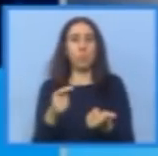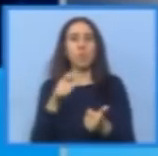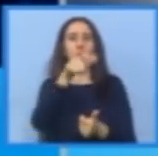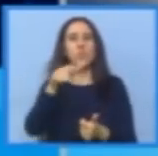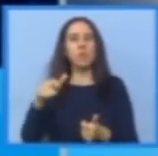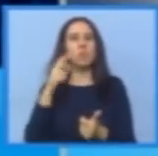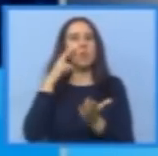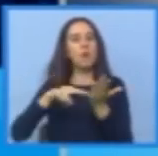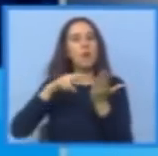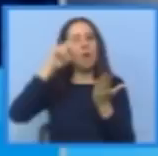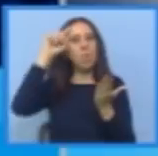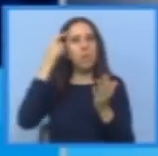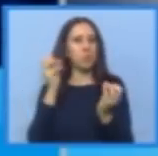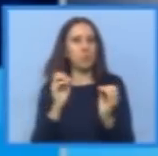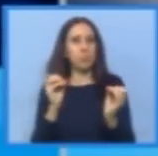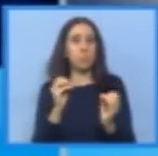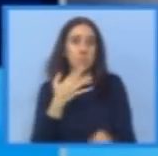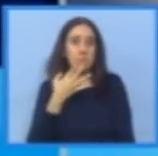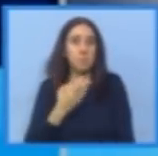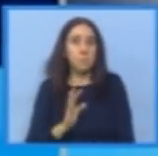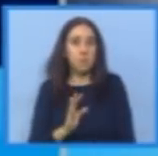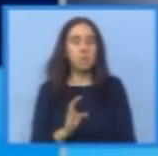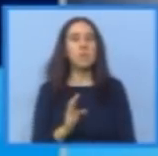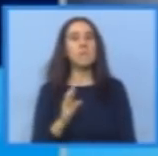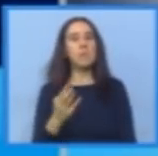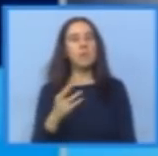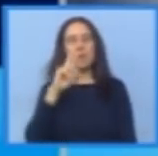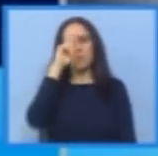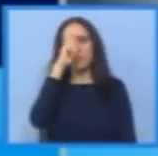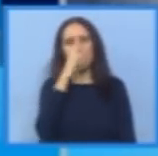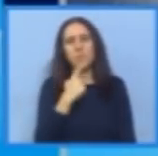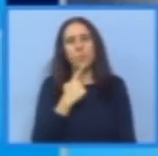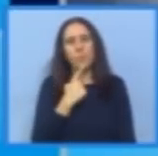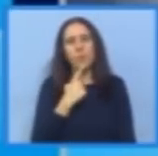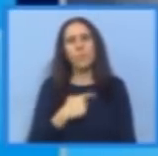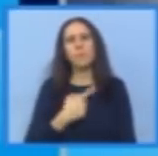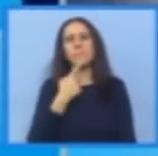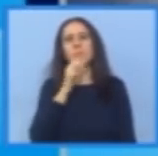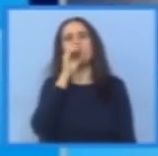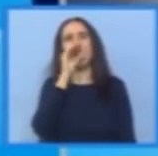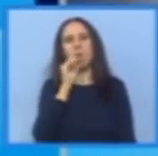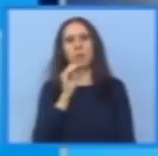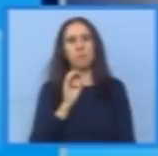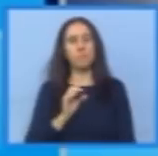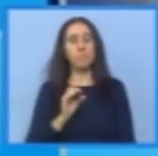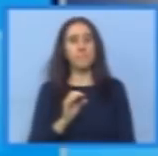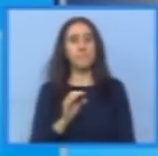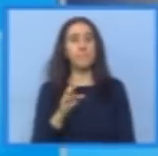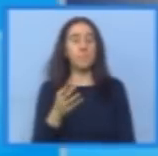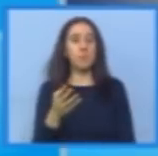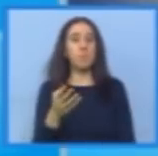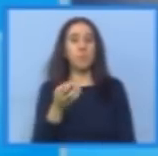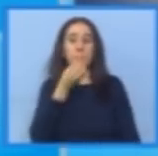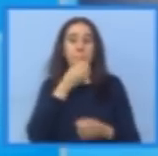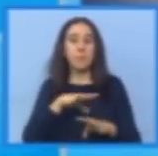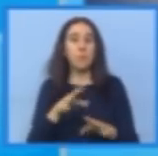muito letrada, certamente, e que se esforça imenso quando percebe que está a perder, ou que